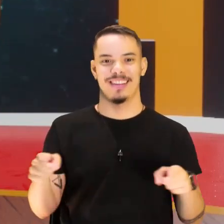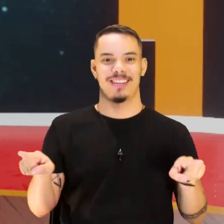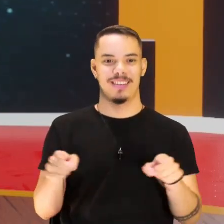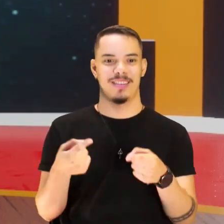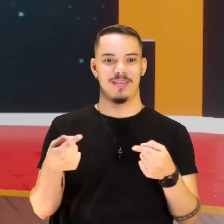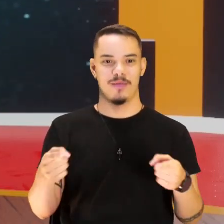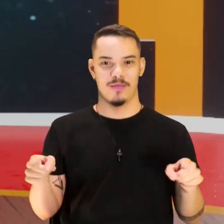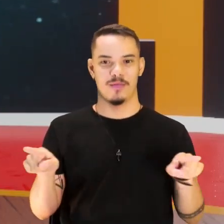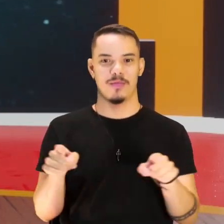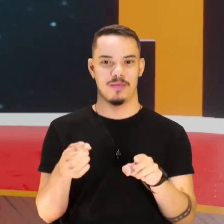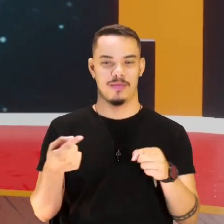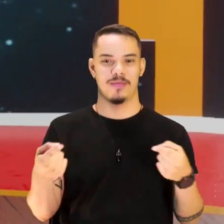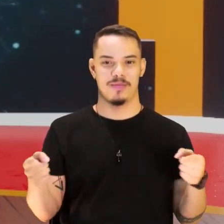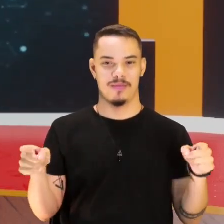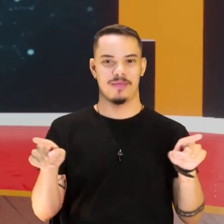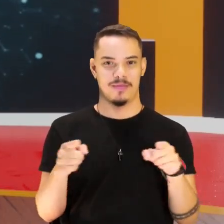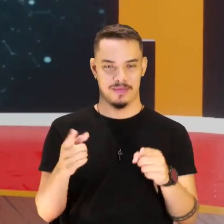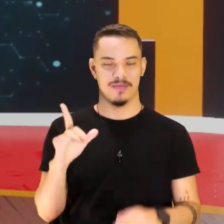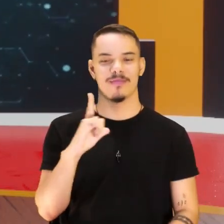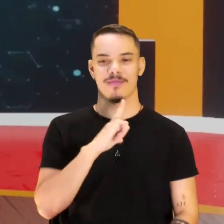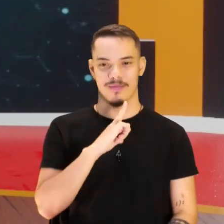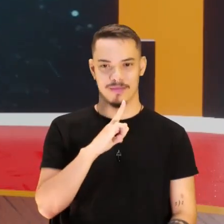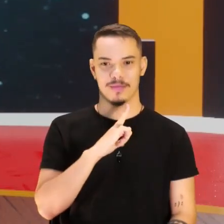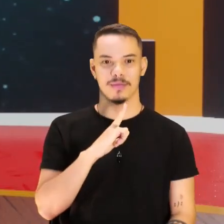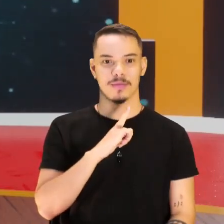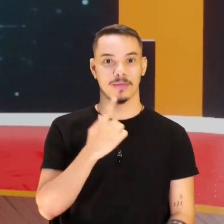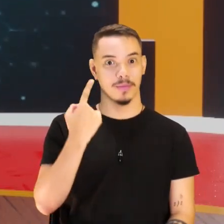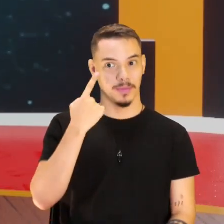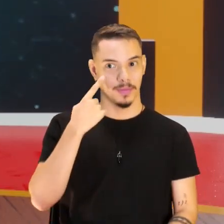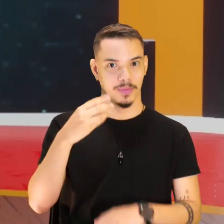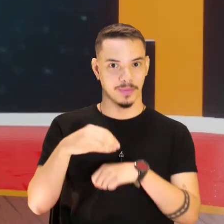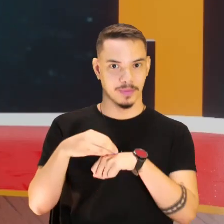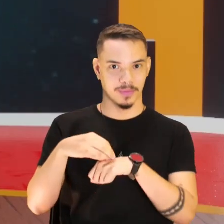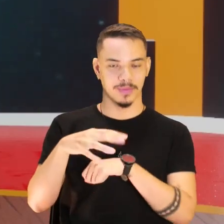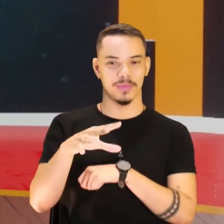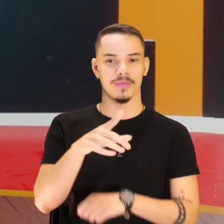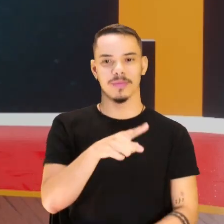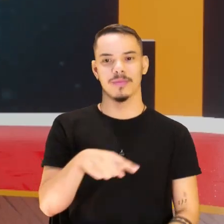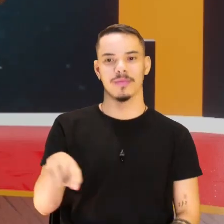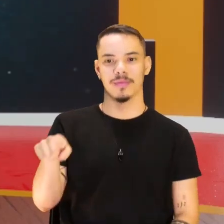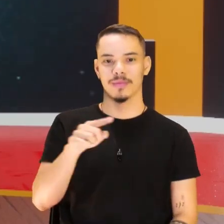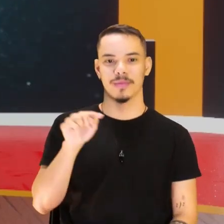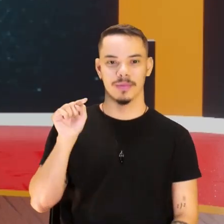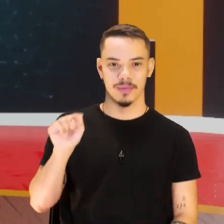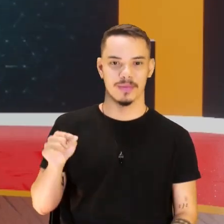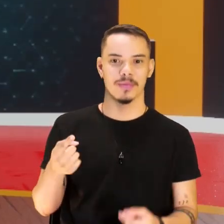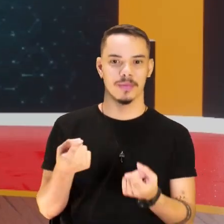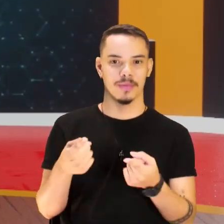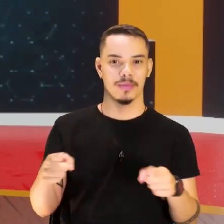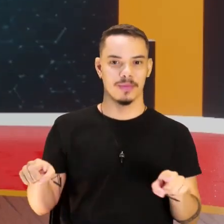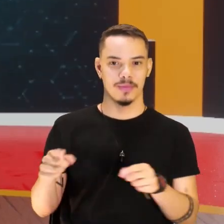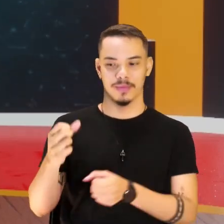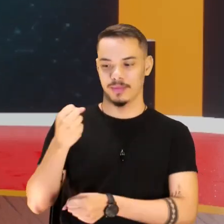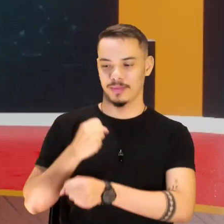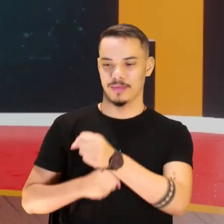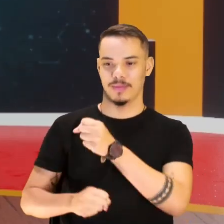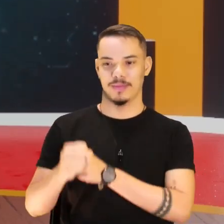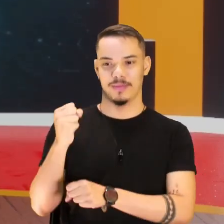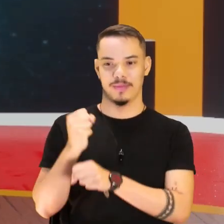que tem uma música olha, eu vou falar para vocês uma coisa. Essa música, o ano